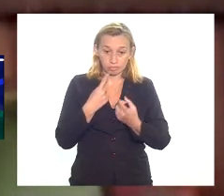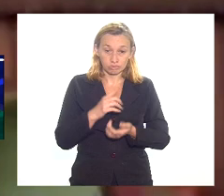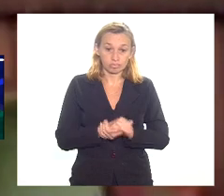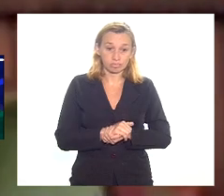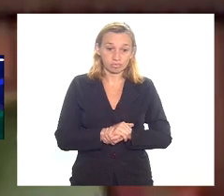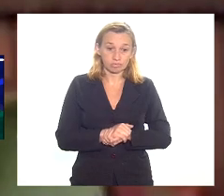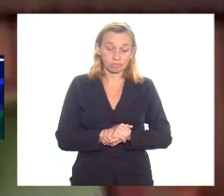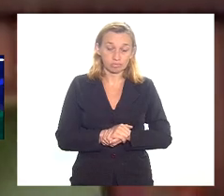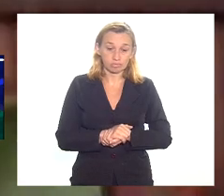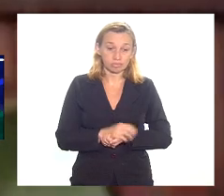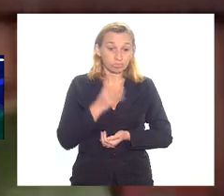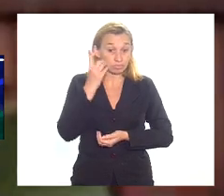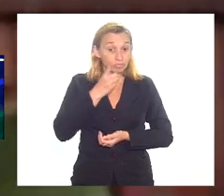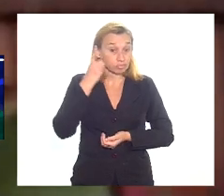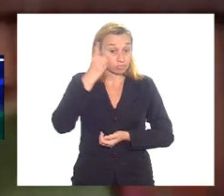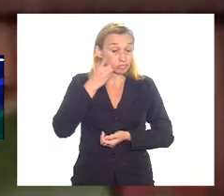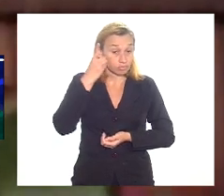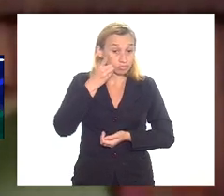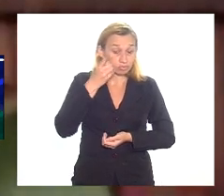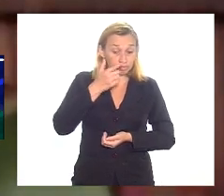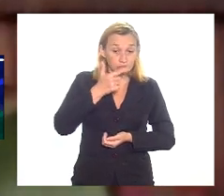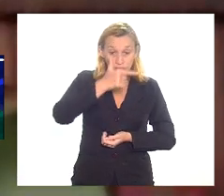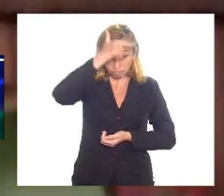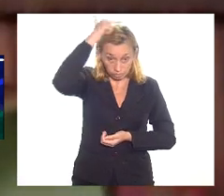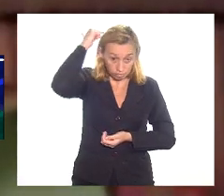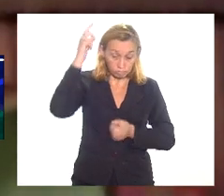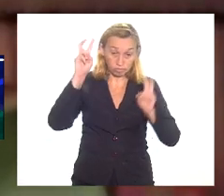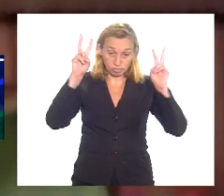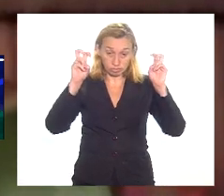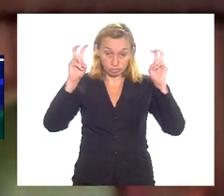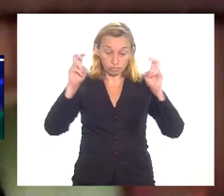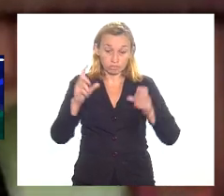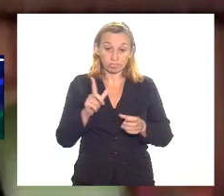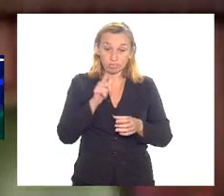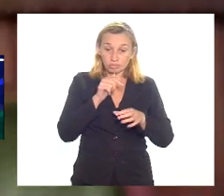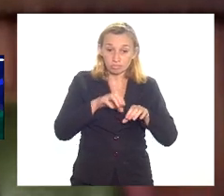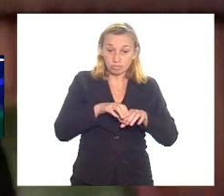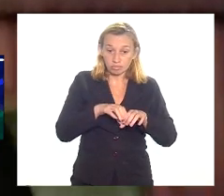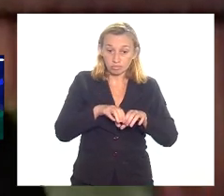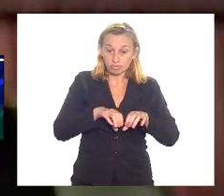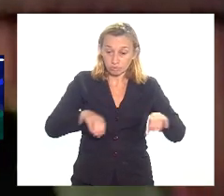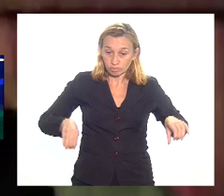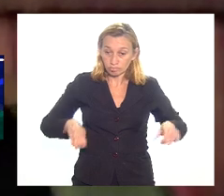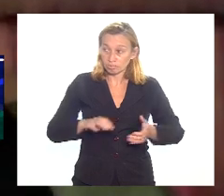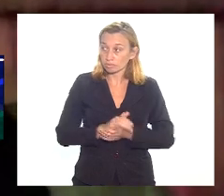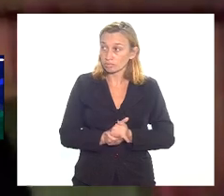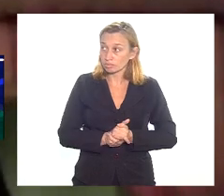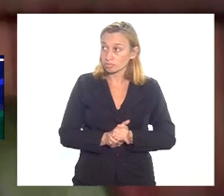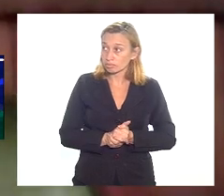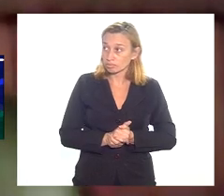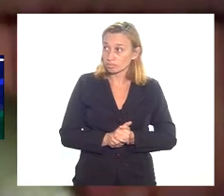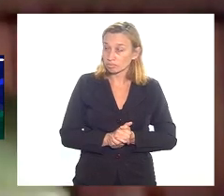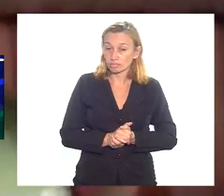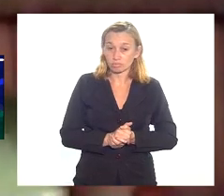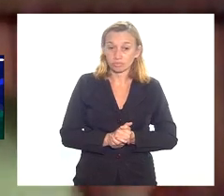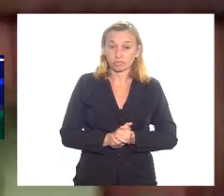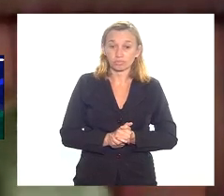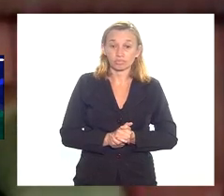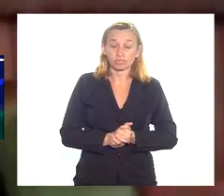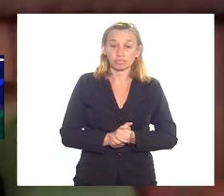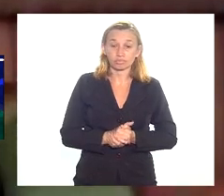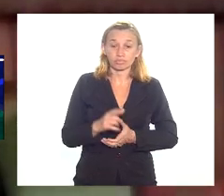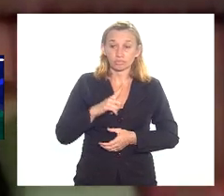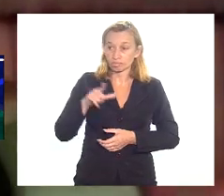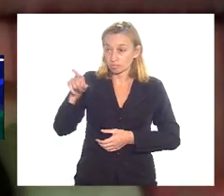o deputado Luiz Paulo em relação à questão do saneamento. Nós tivemos na Rocinha o escritório